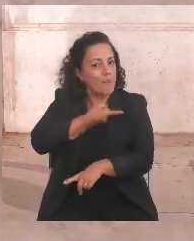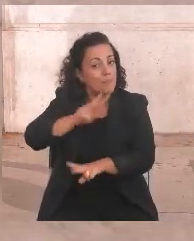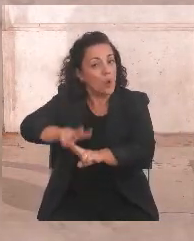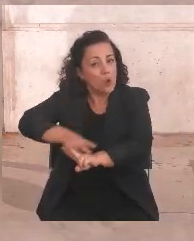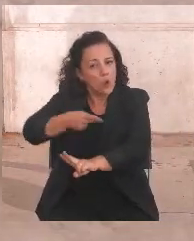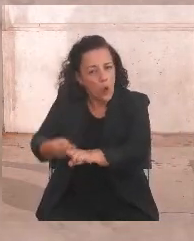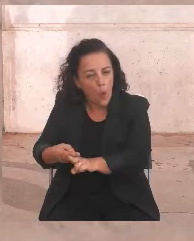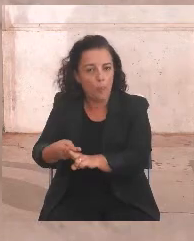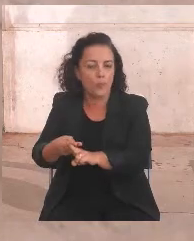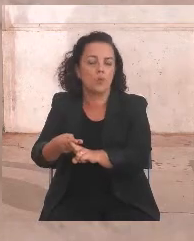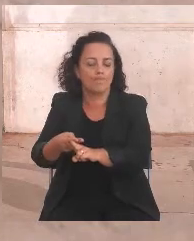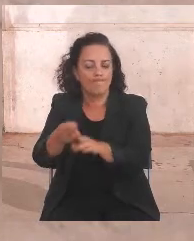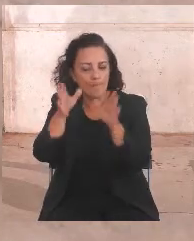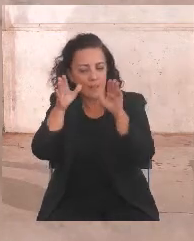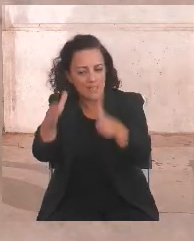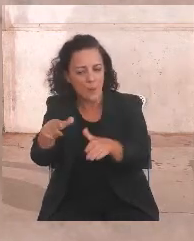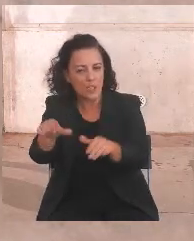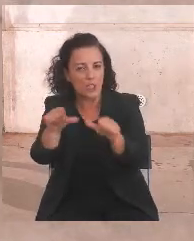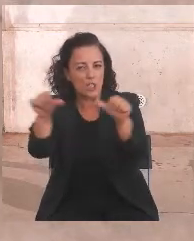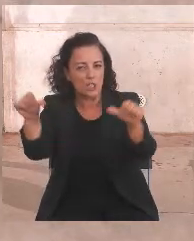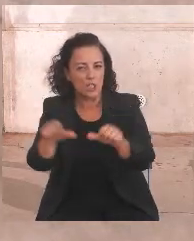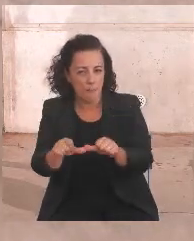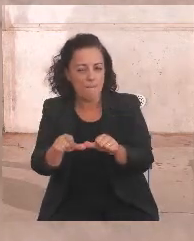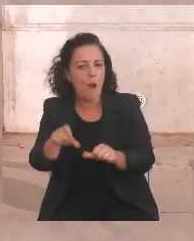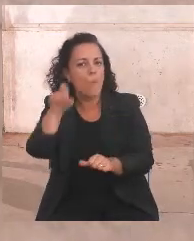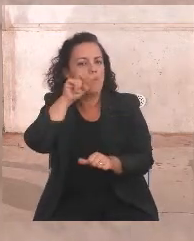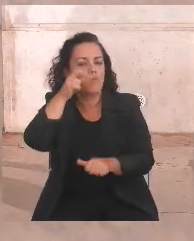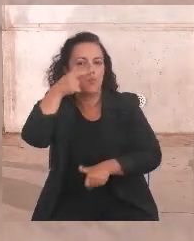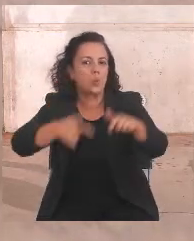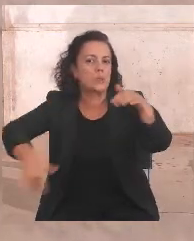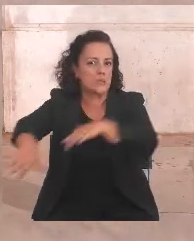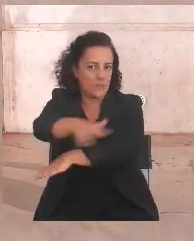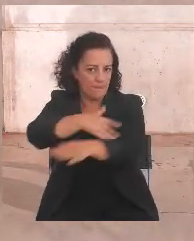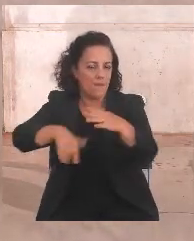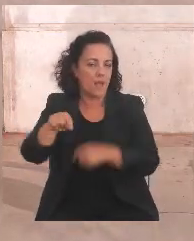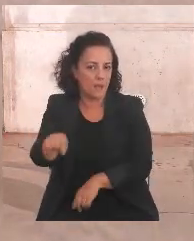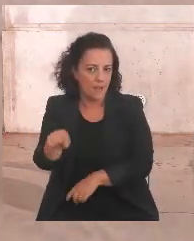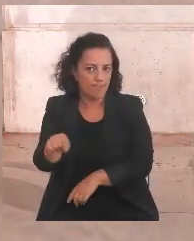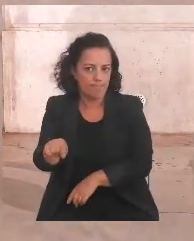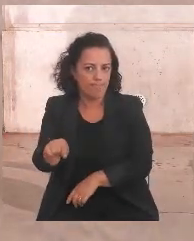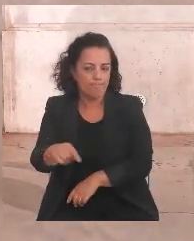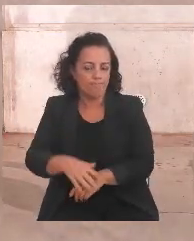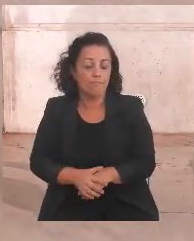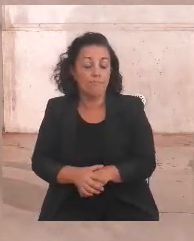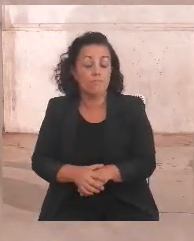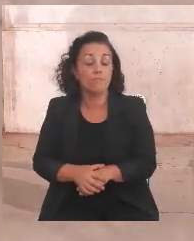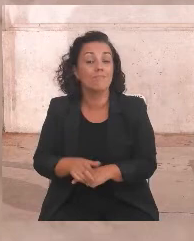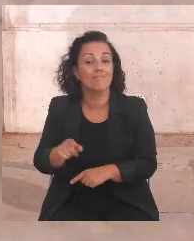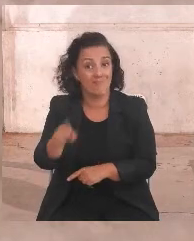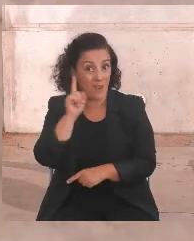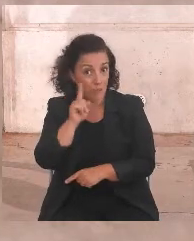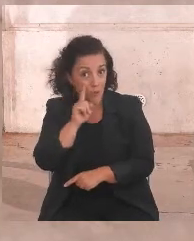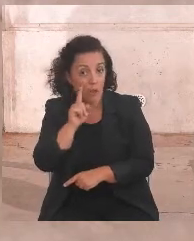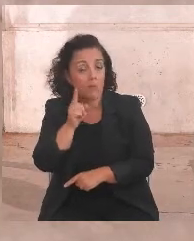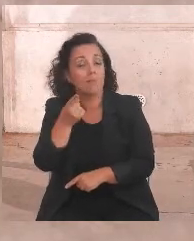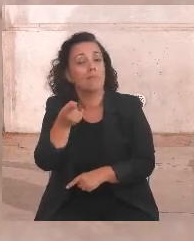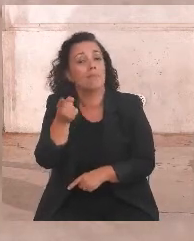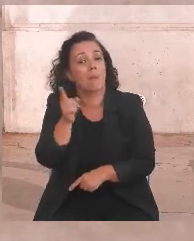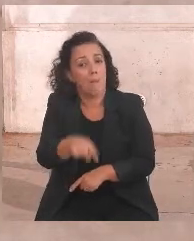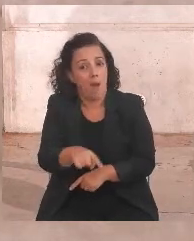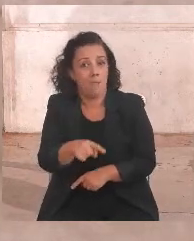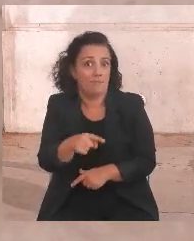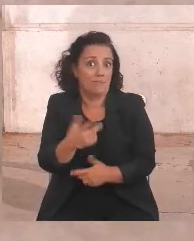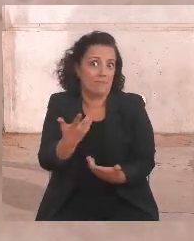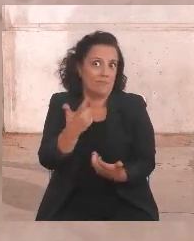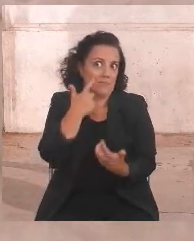atenção ao nosso sistema de proteção civil. E tal é tão mais importante quando vemos que a